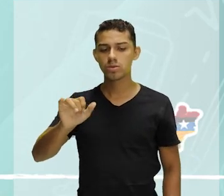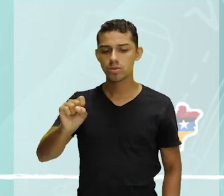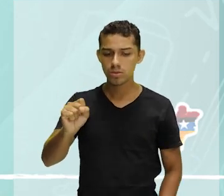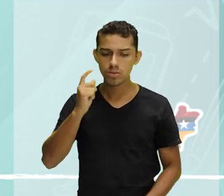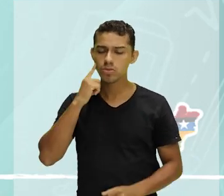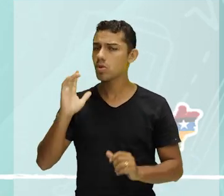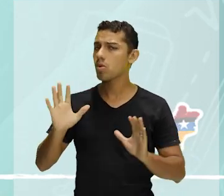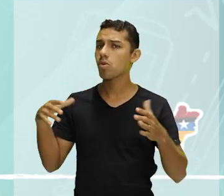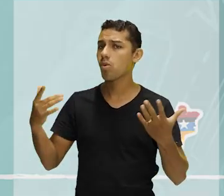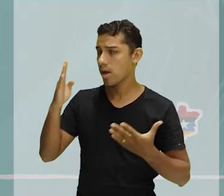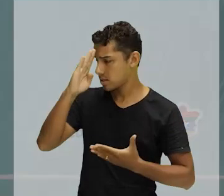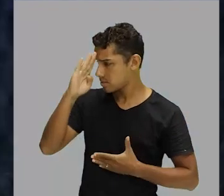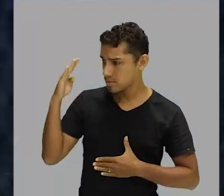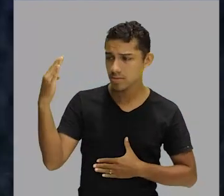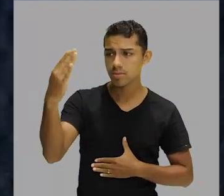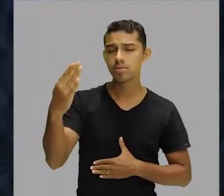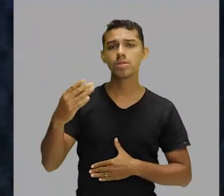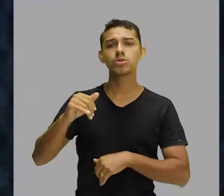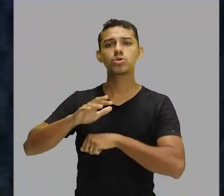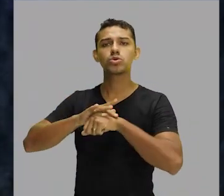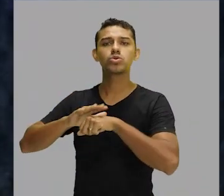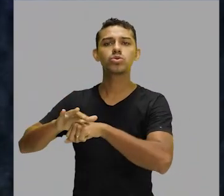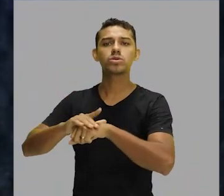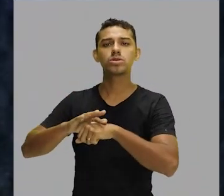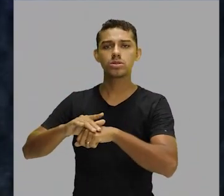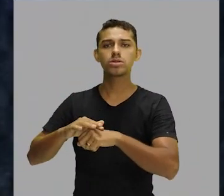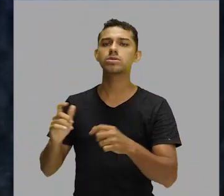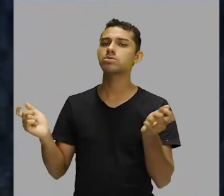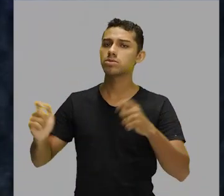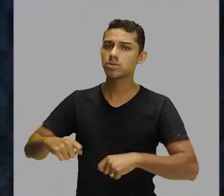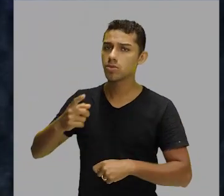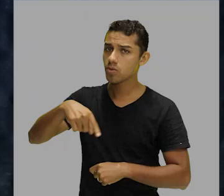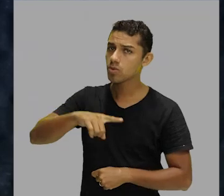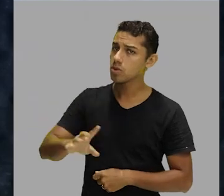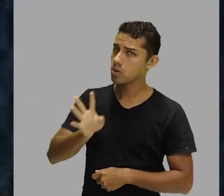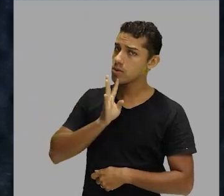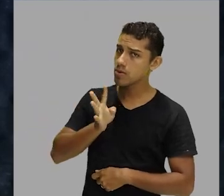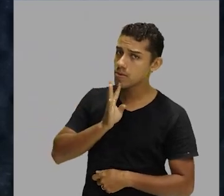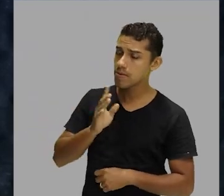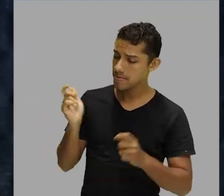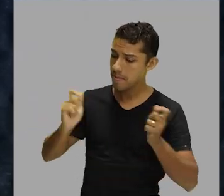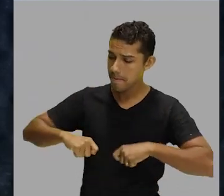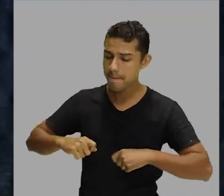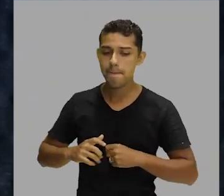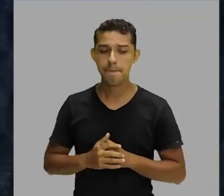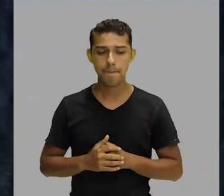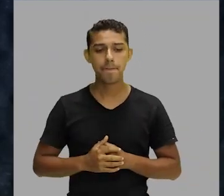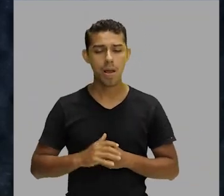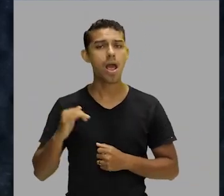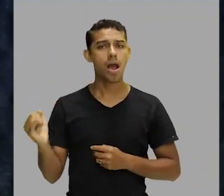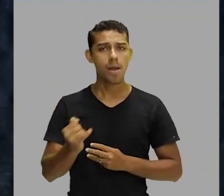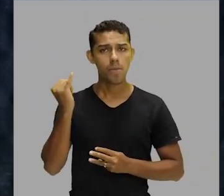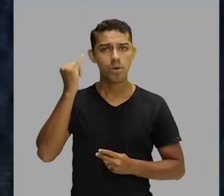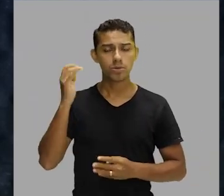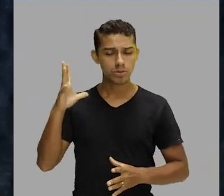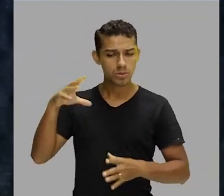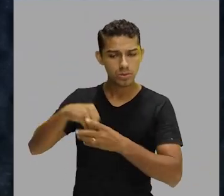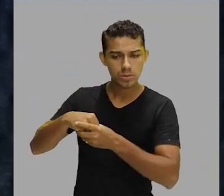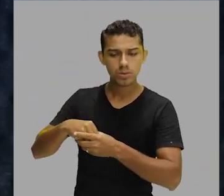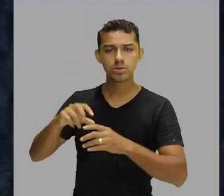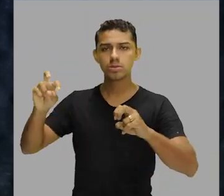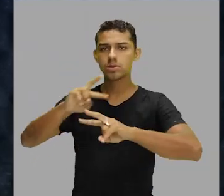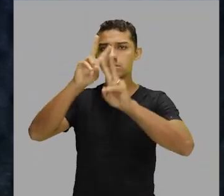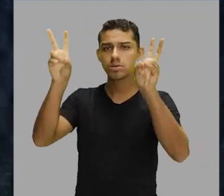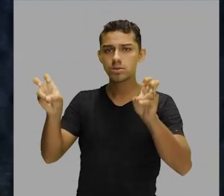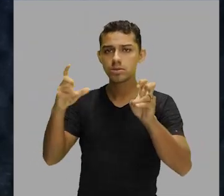são as principais doenças virais? Algumas delas vocês já conhecem, né? Então, é importante que dentro desse assunto,